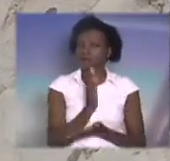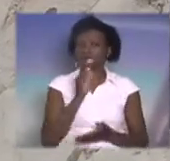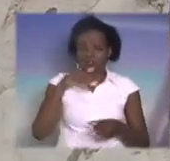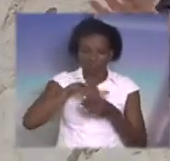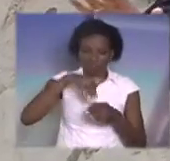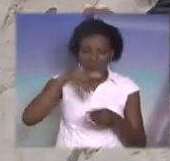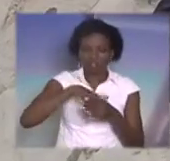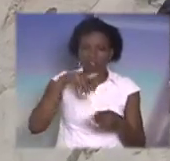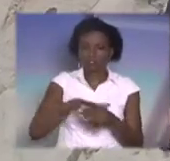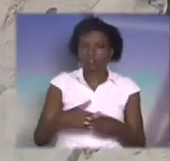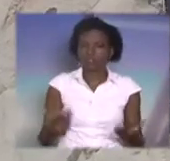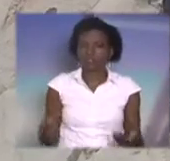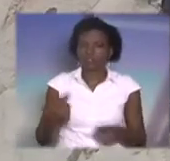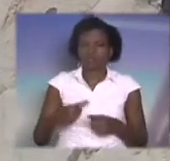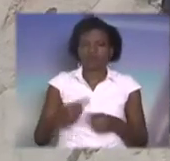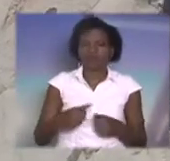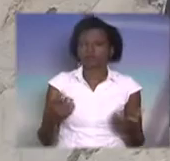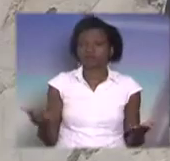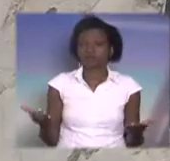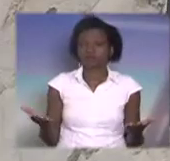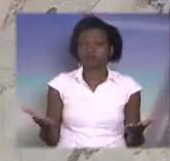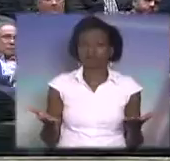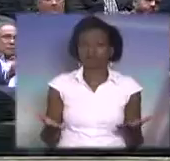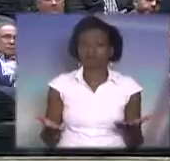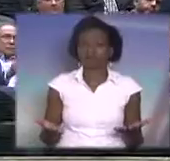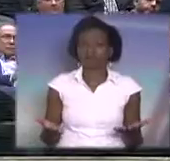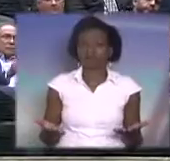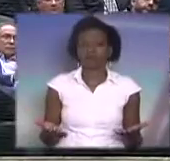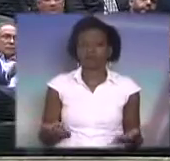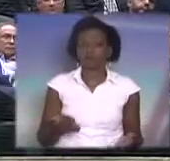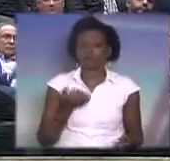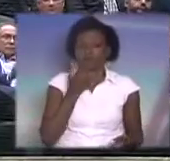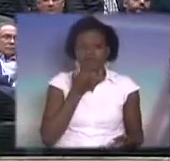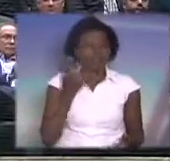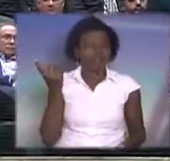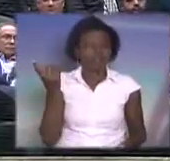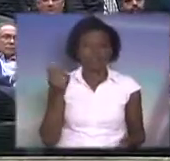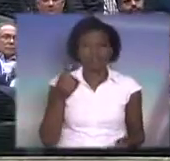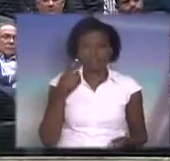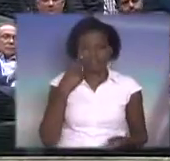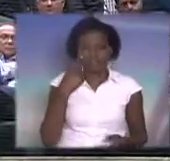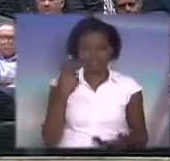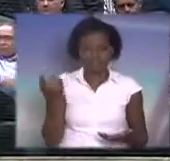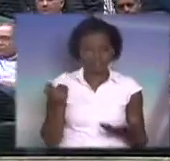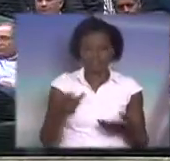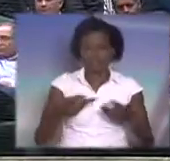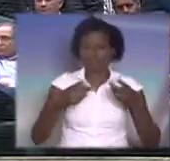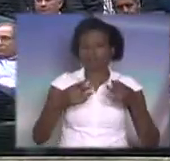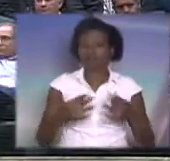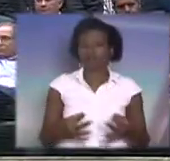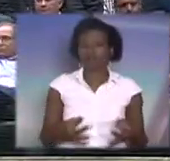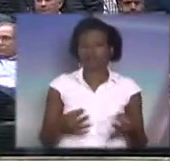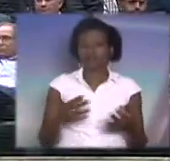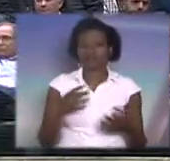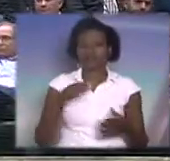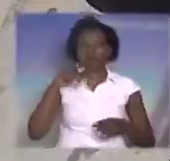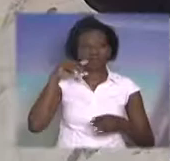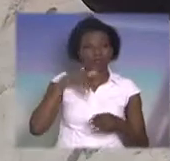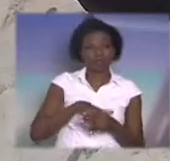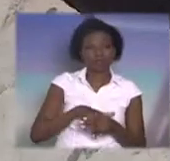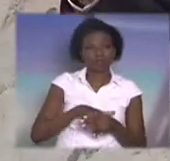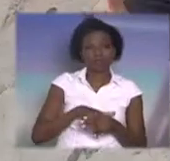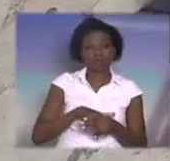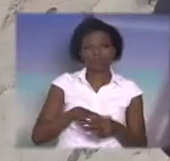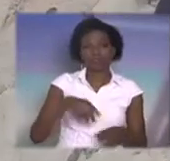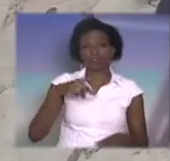a desculpa de que nós... Eu estava vendo umas desculpas aqui, dizendo que se a gente vota com o pessoal